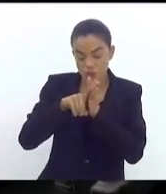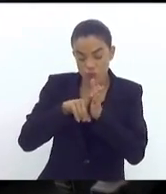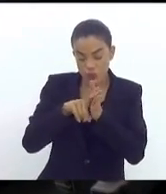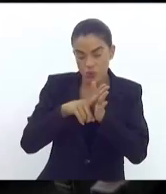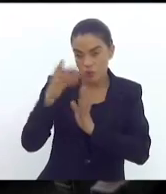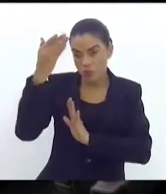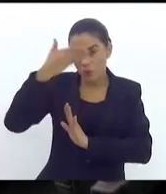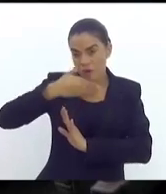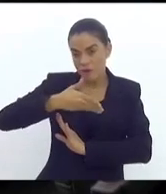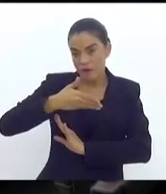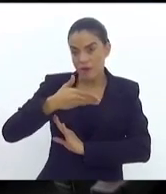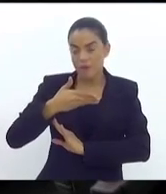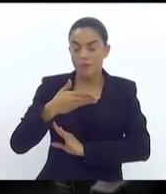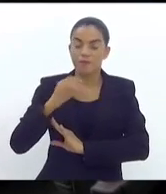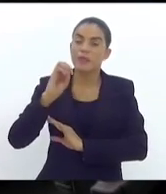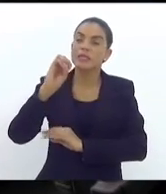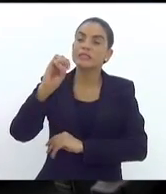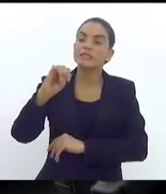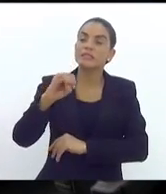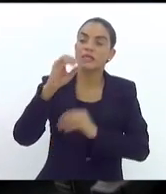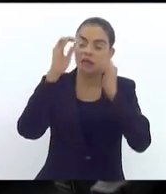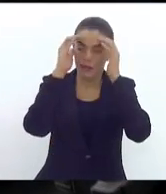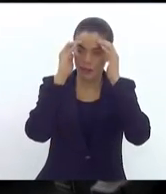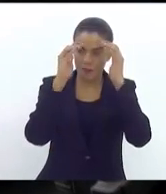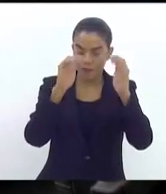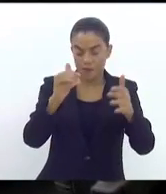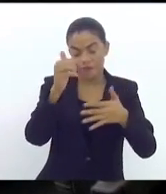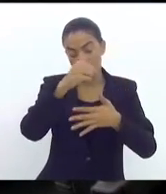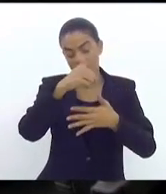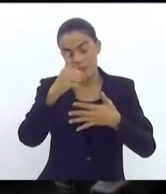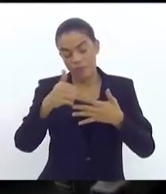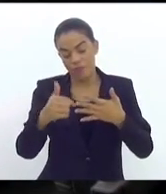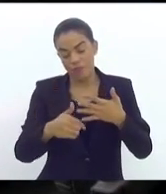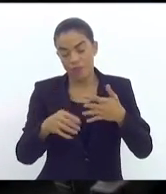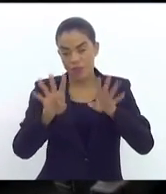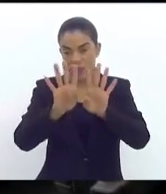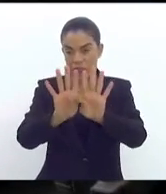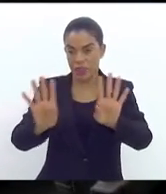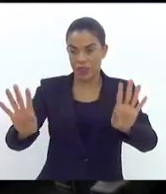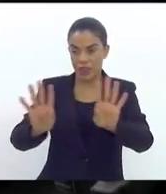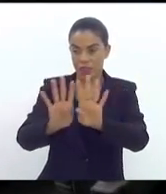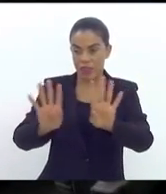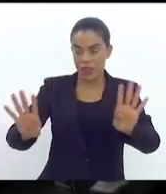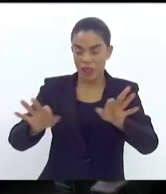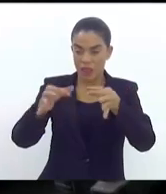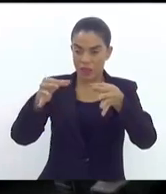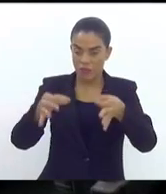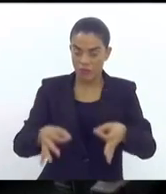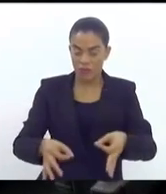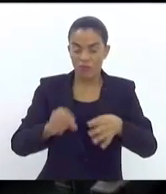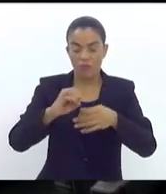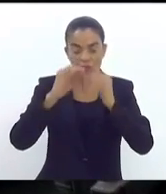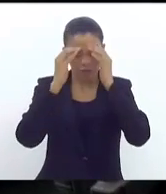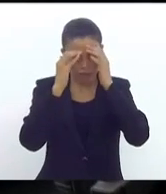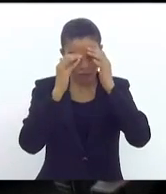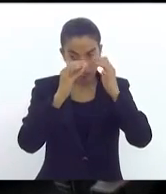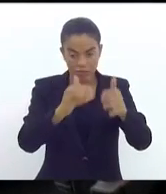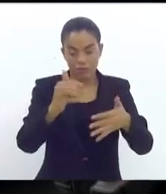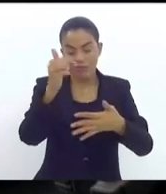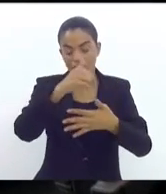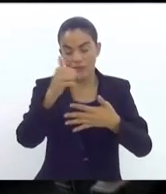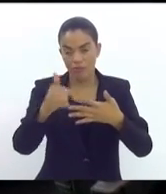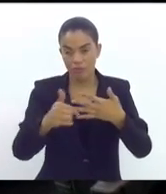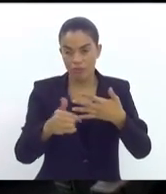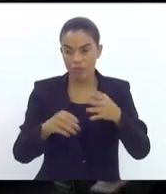e aqui é importante, se obedecidos os critérios de alinhamento justo, e apenas se obedecidos os critérios de